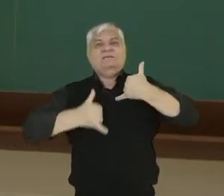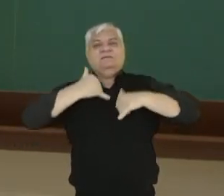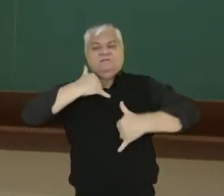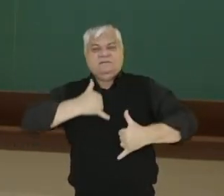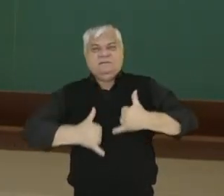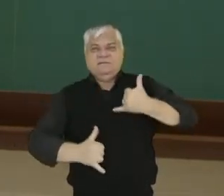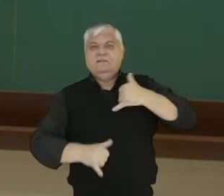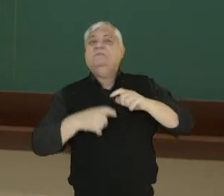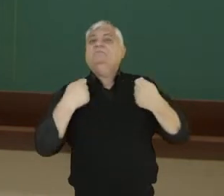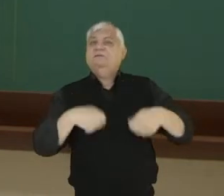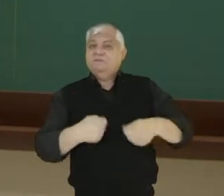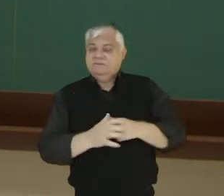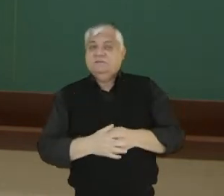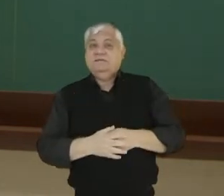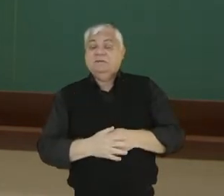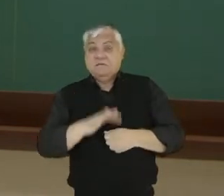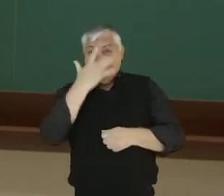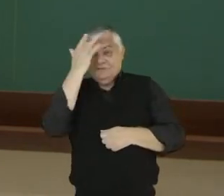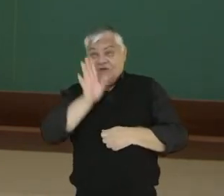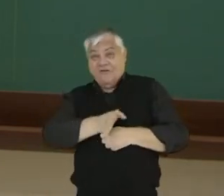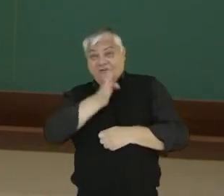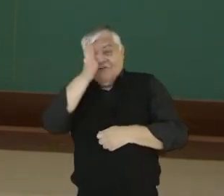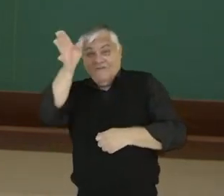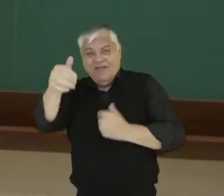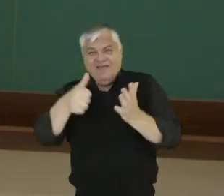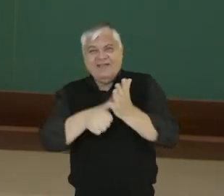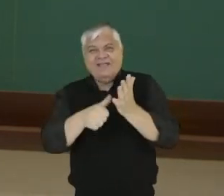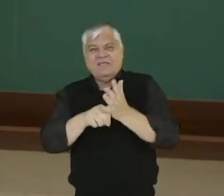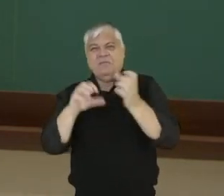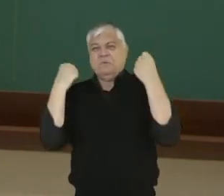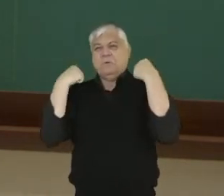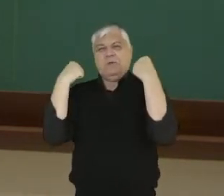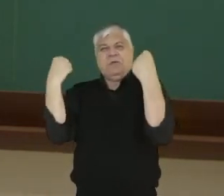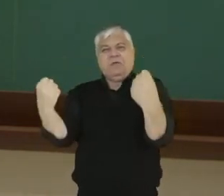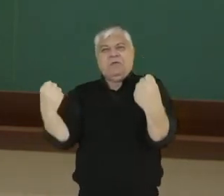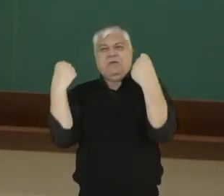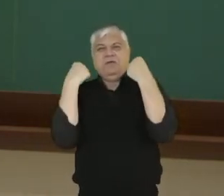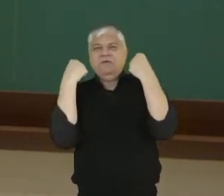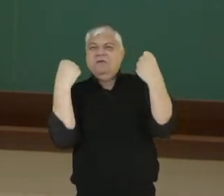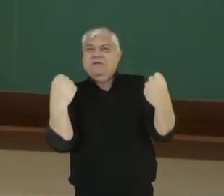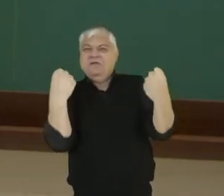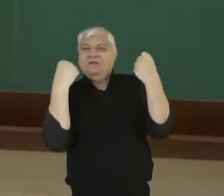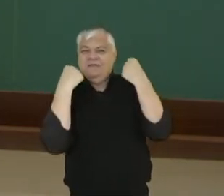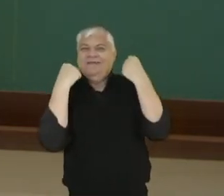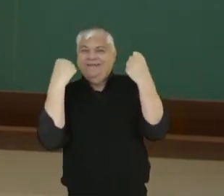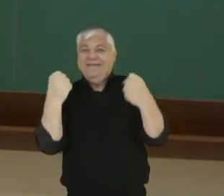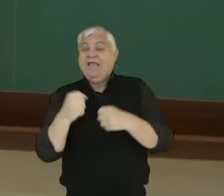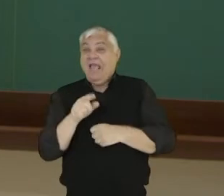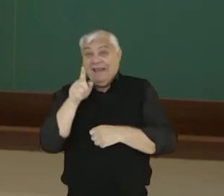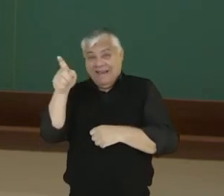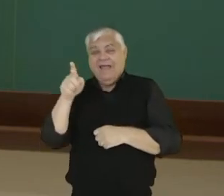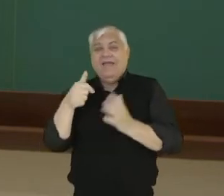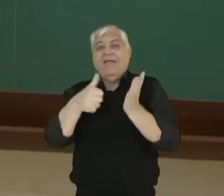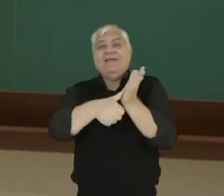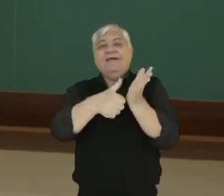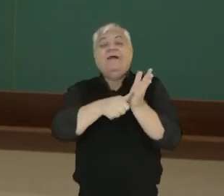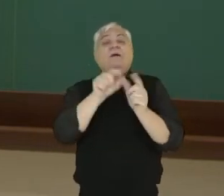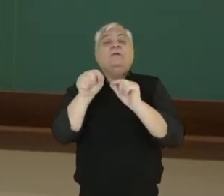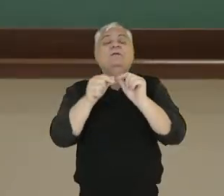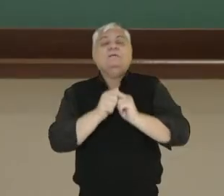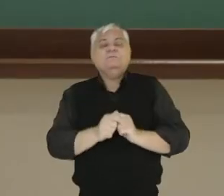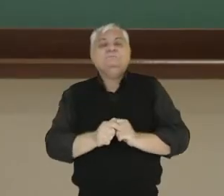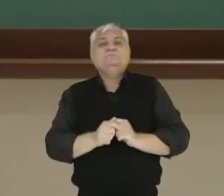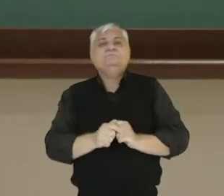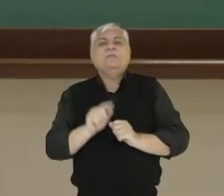isso que quando a galerinha vai malhar, né, vai lá na sua academia, fazer seu exercício, sua atividade, que é muito importante,